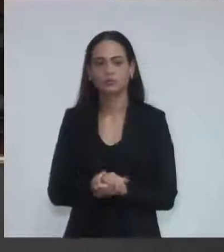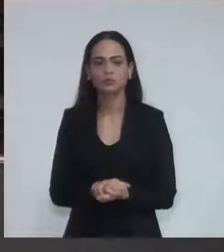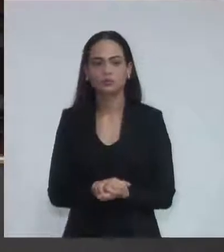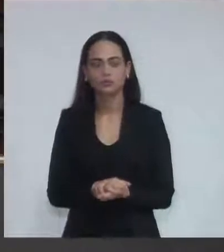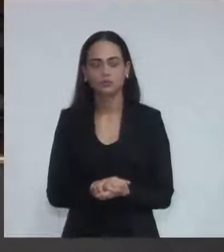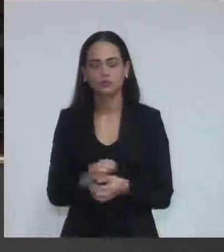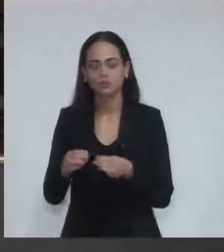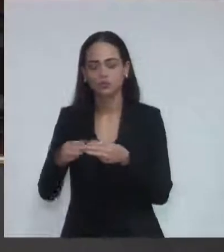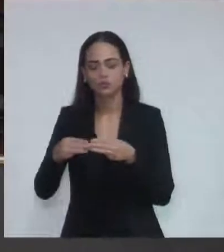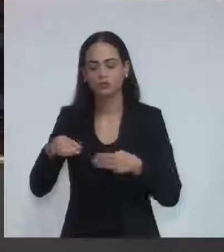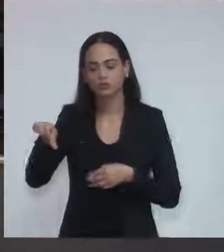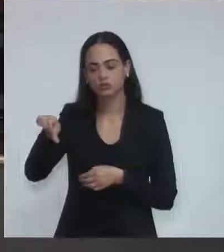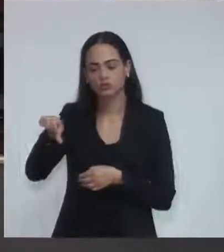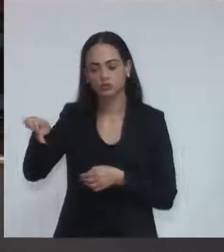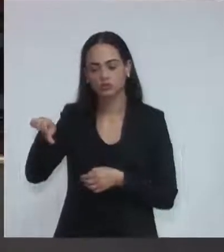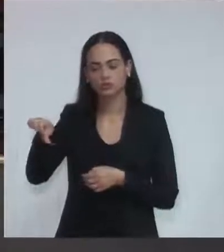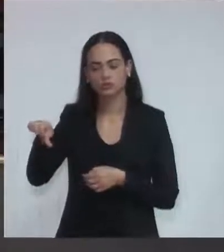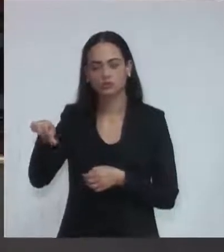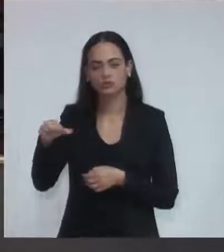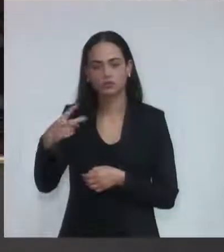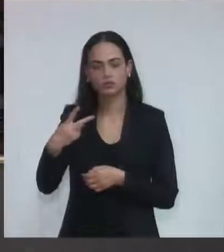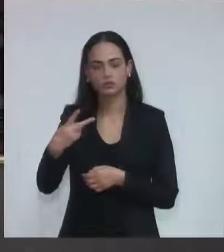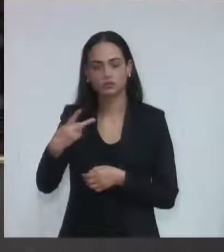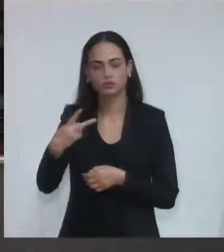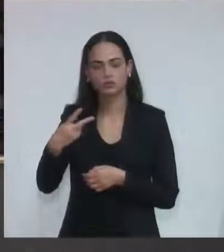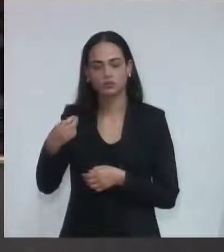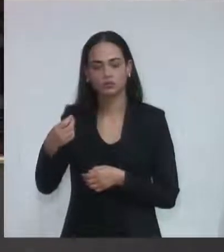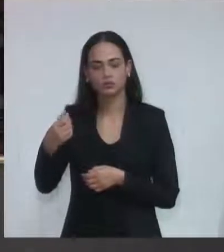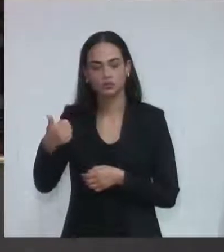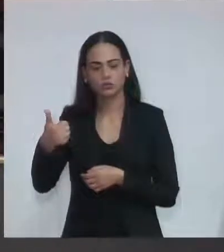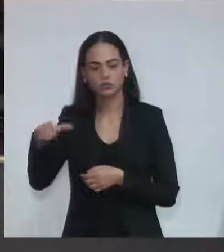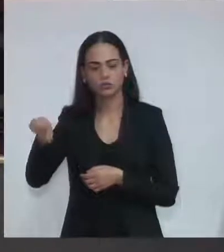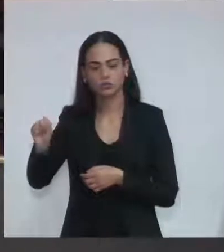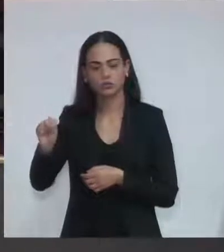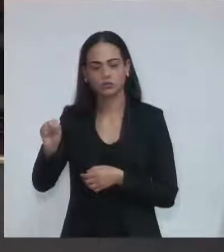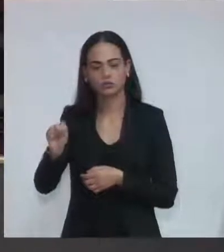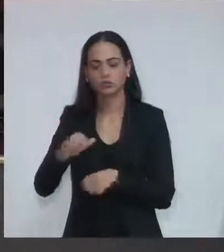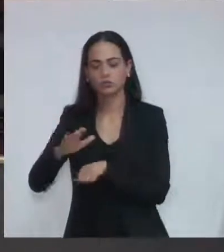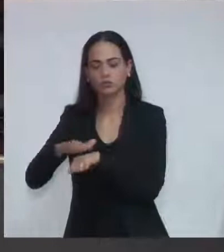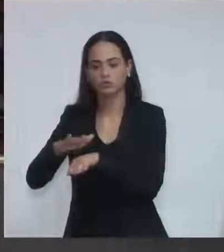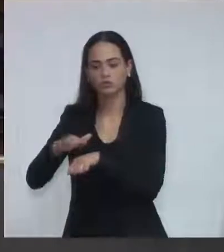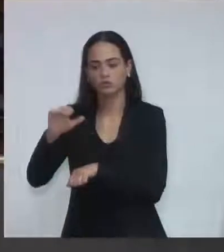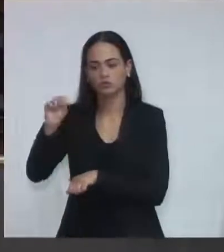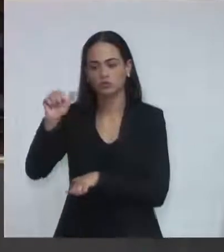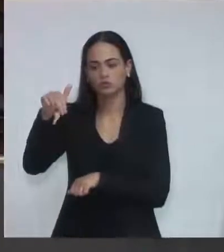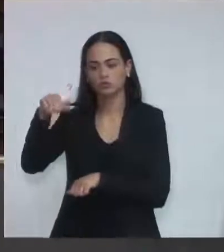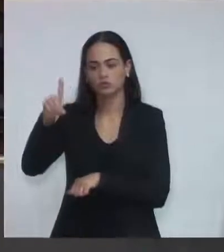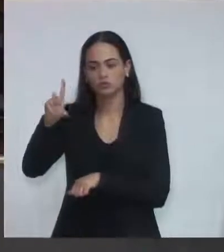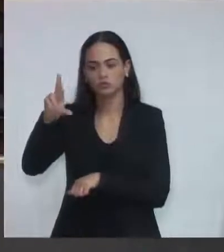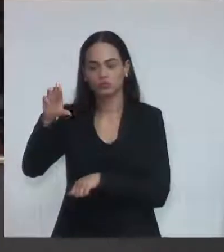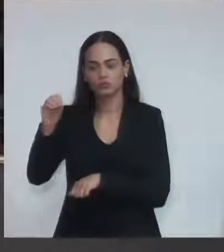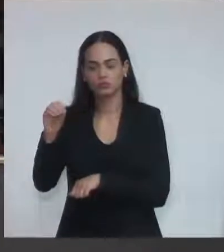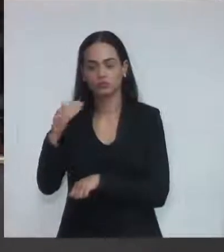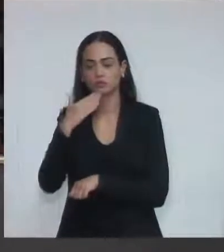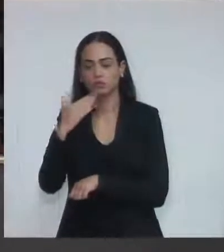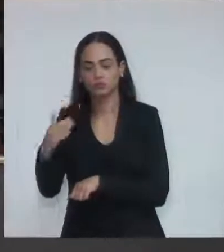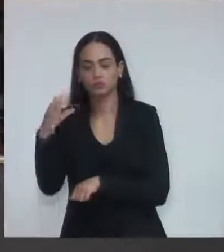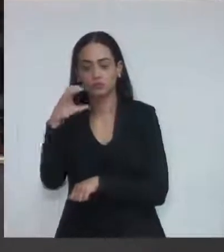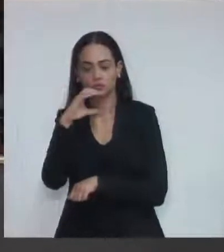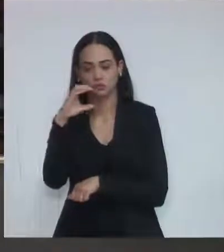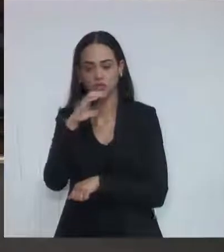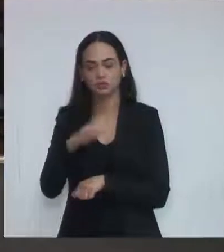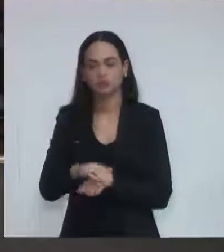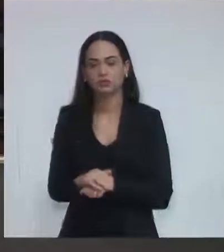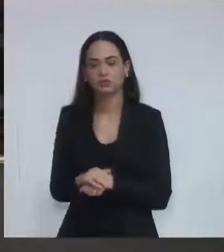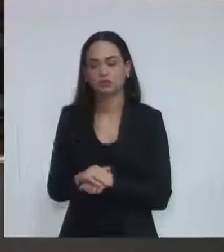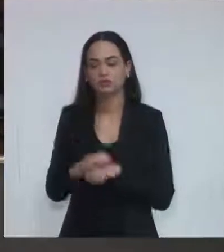Moção número 99, 2018, de urgência. Autoria vereador Sandro Rebeca. A Câmara de Vereadores de Vinhedo do Estado de São Paulo apresenta